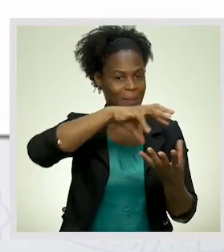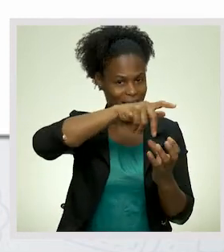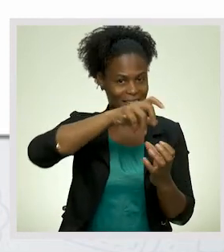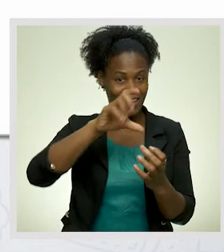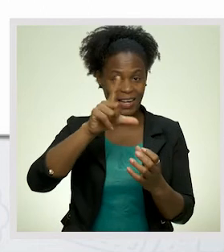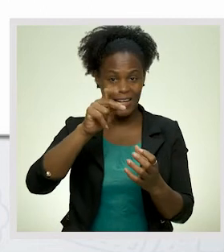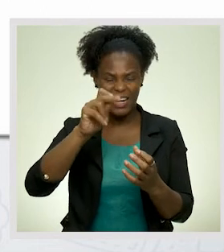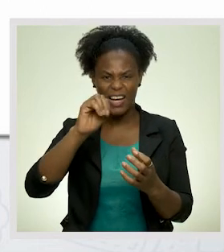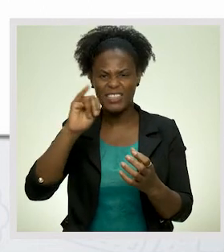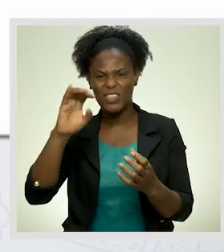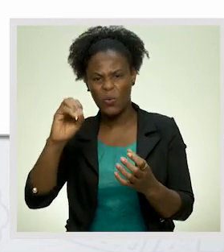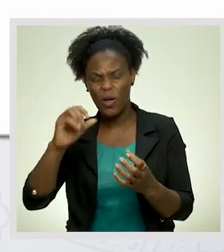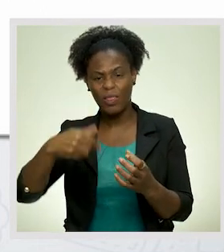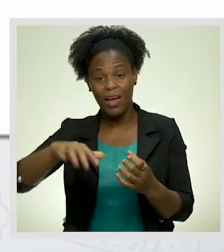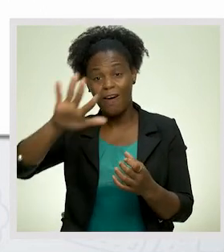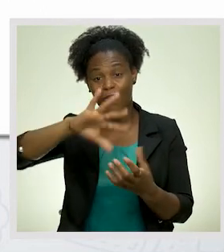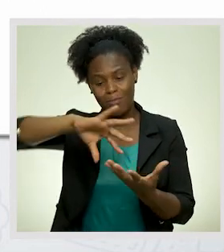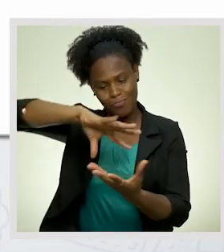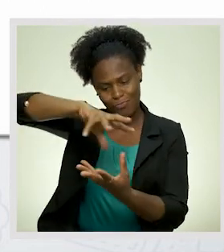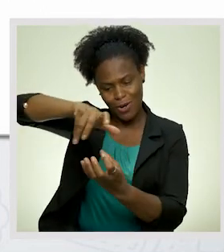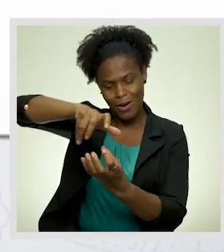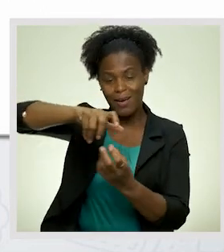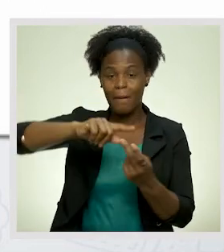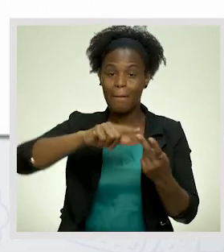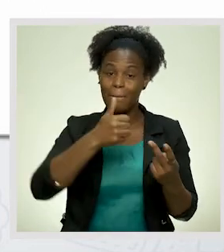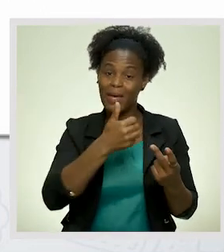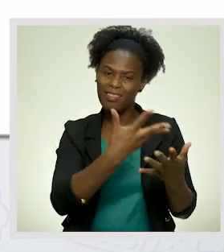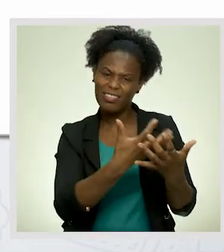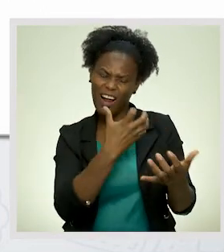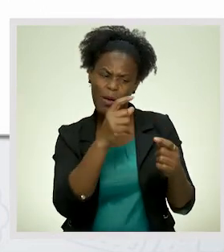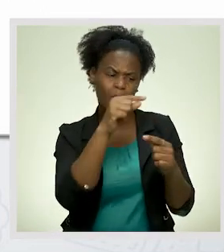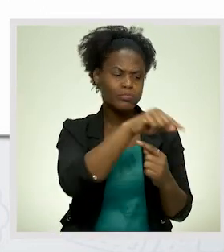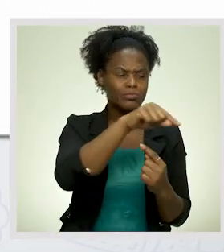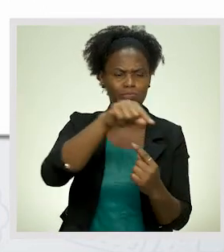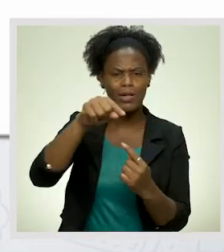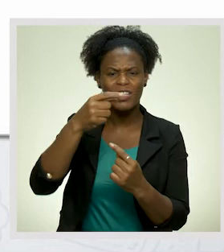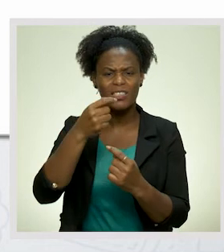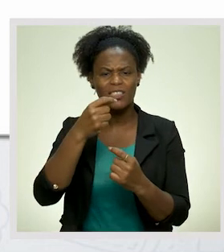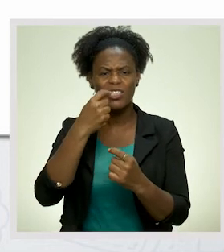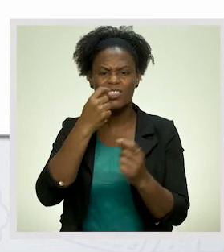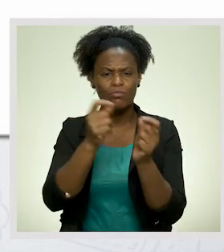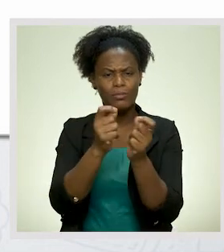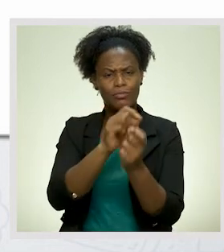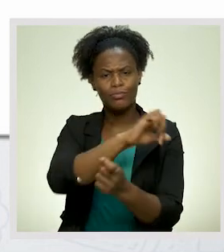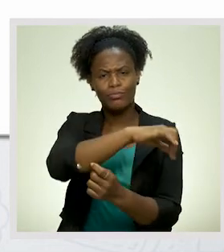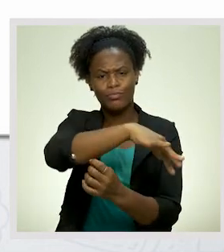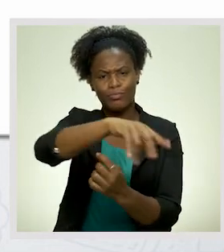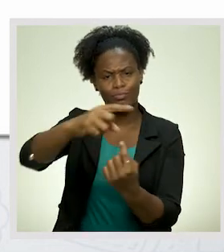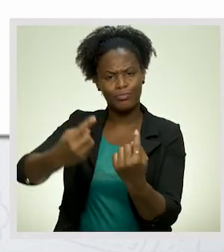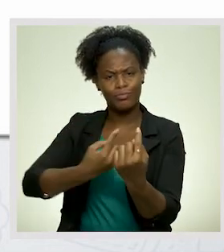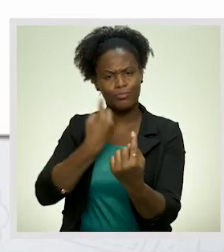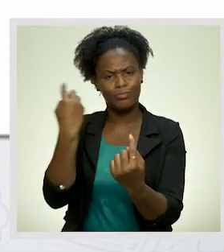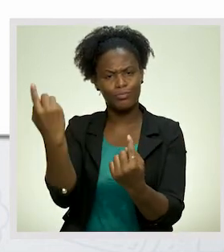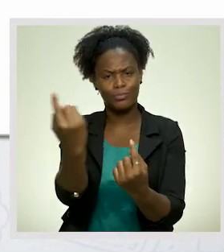A tem a forma aproximadamente esférica. A linha B atraíam os pequenos corpos celestes na vizinhança da sua